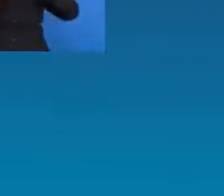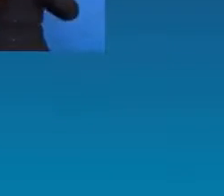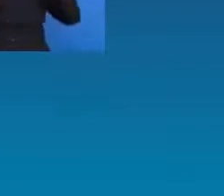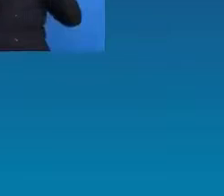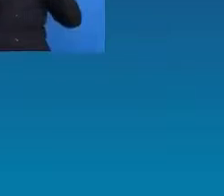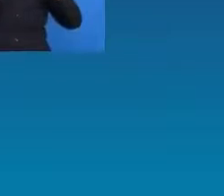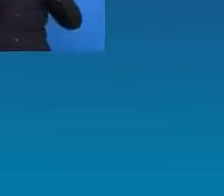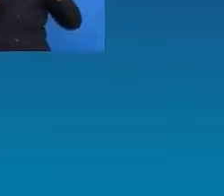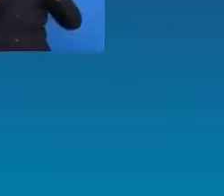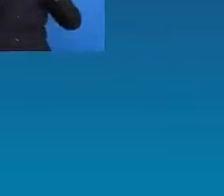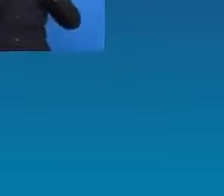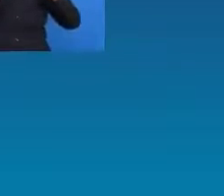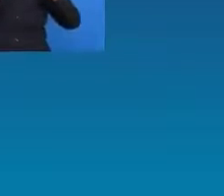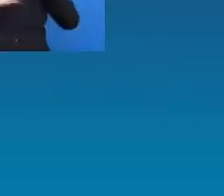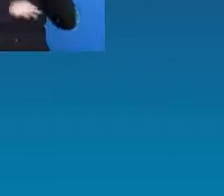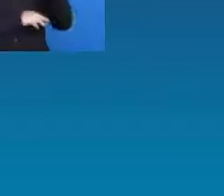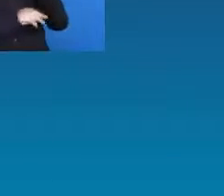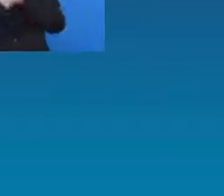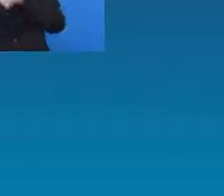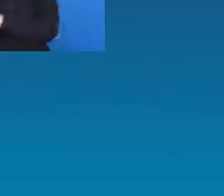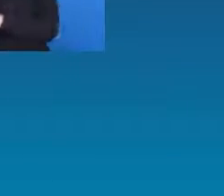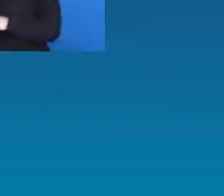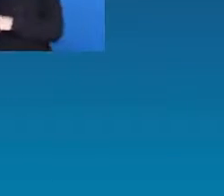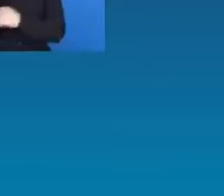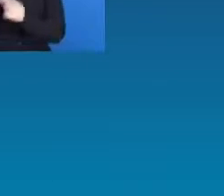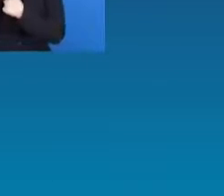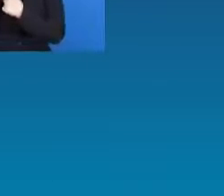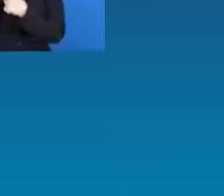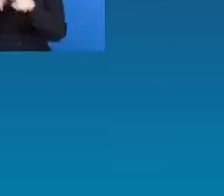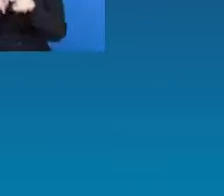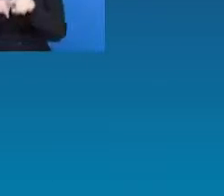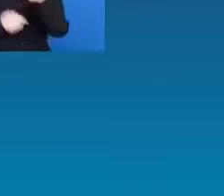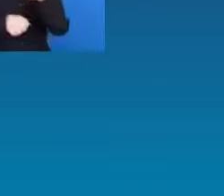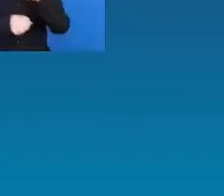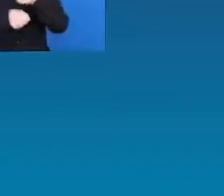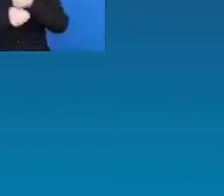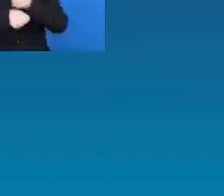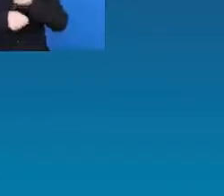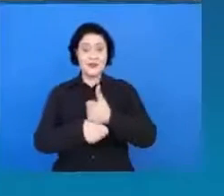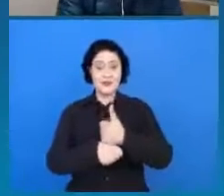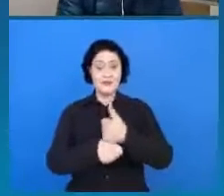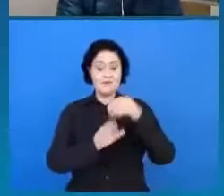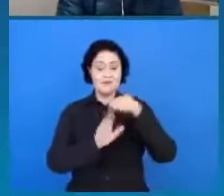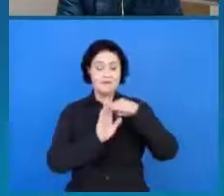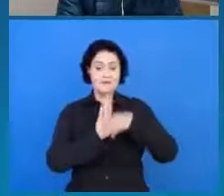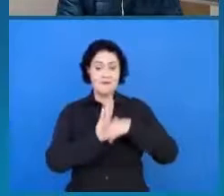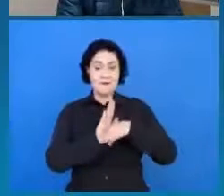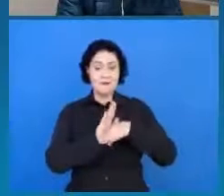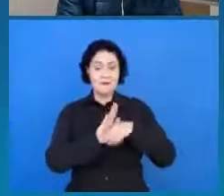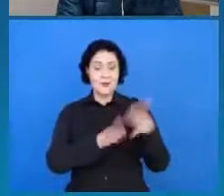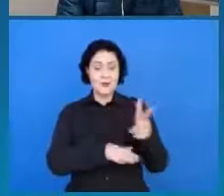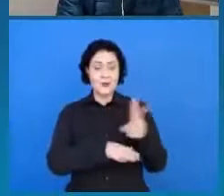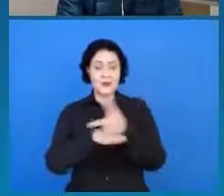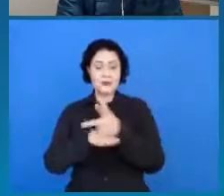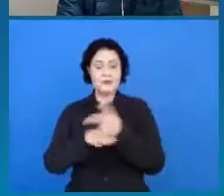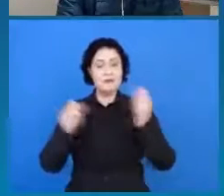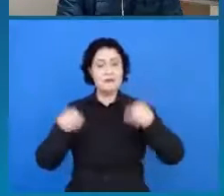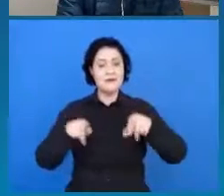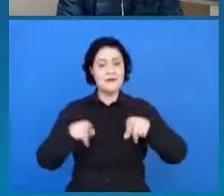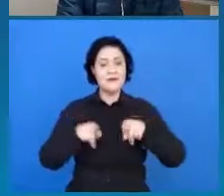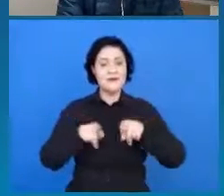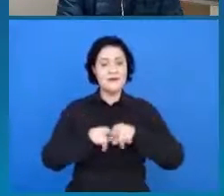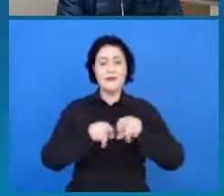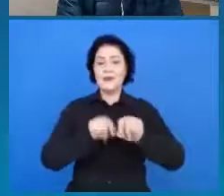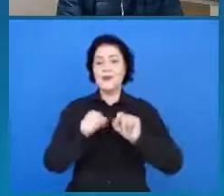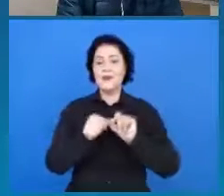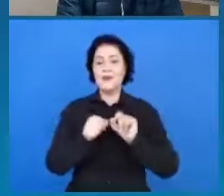e apresentando a direção do programa colocando ali com a possibilidade de